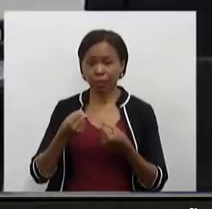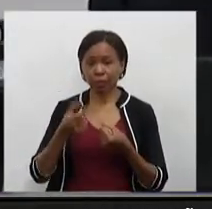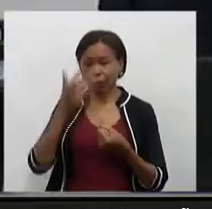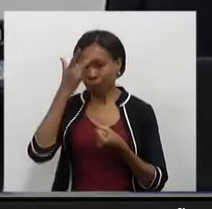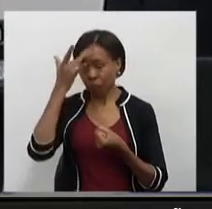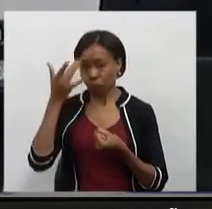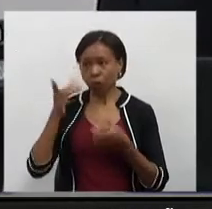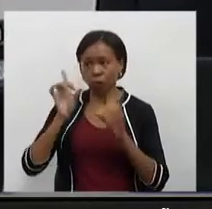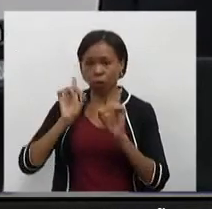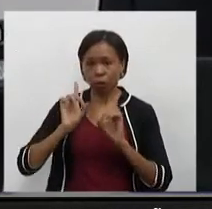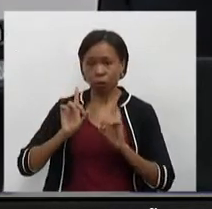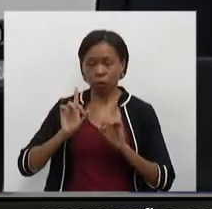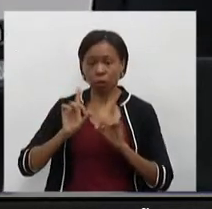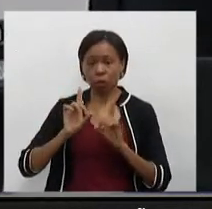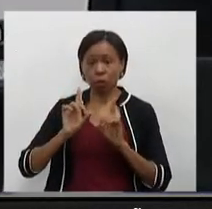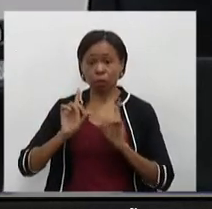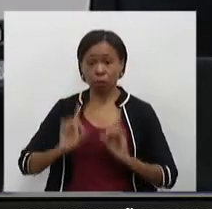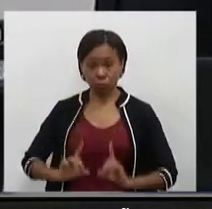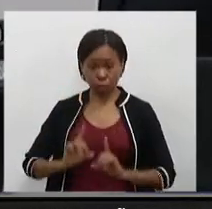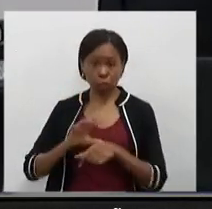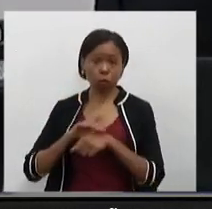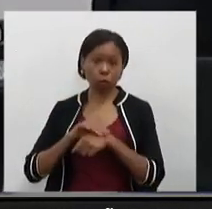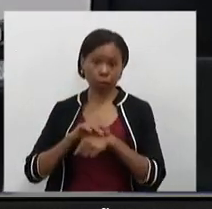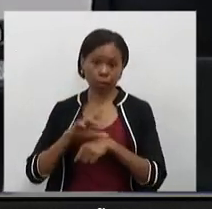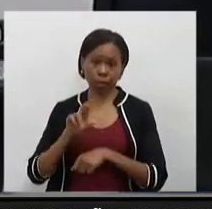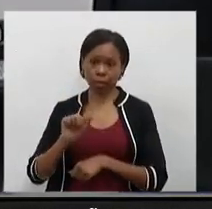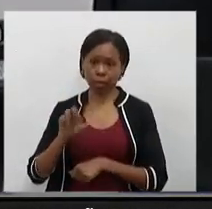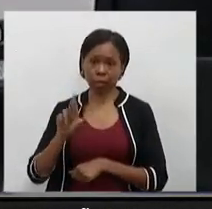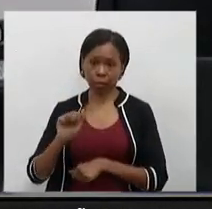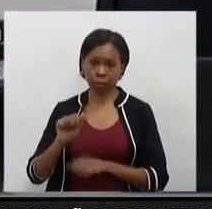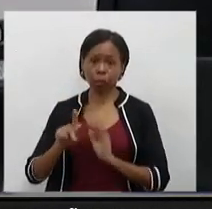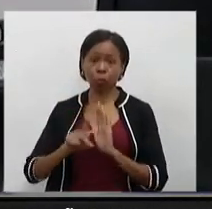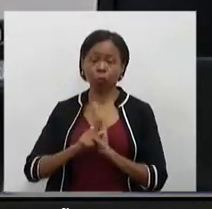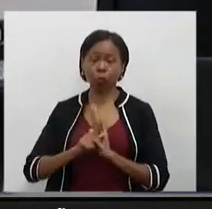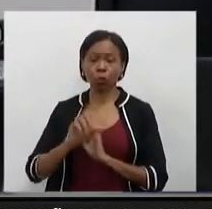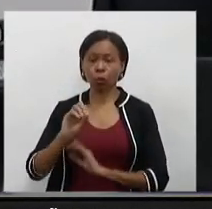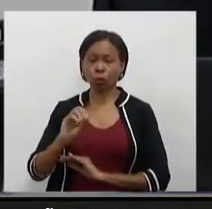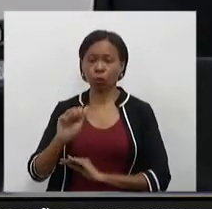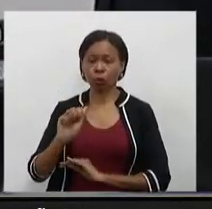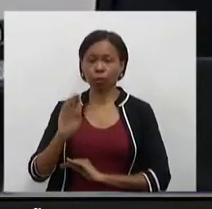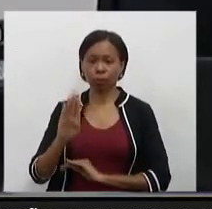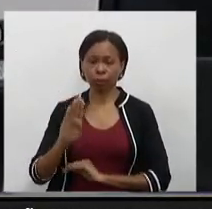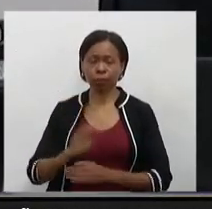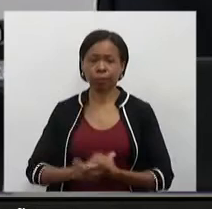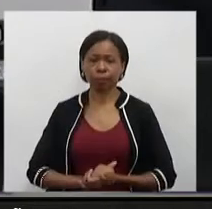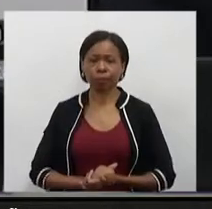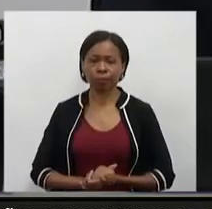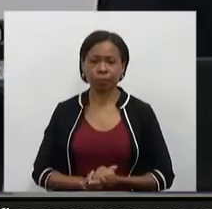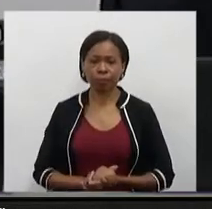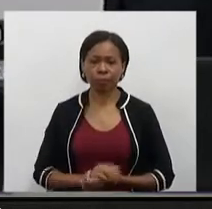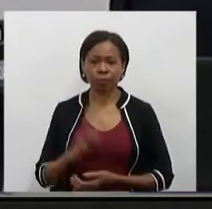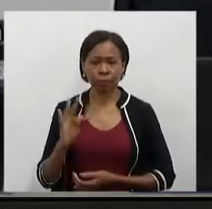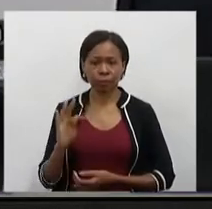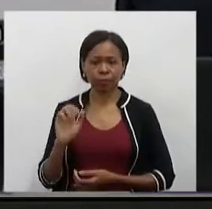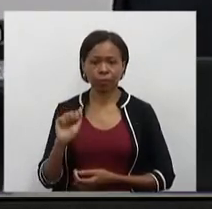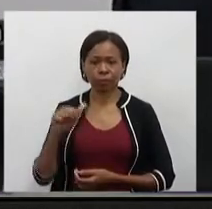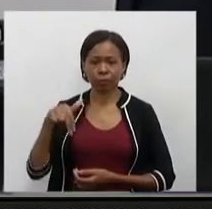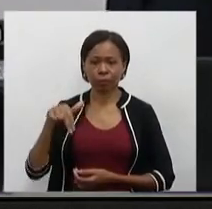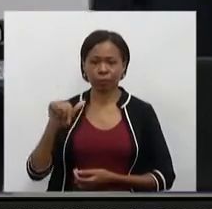OAB. Tânia, que estava aqui também na lista aqui, inscrita. Tânia, 5 minutos, Tânia.